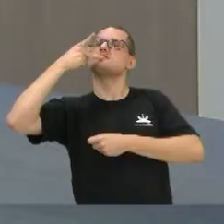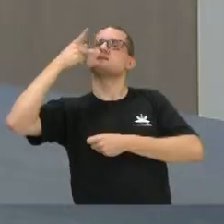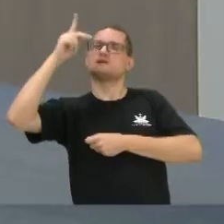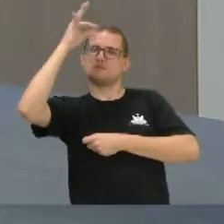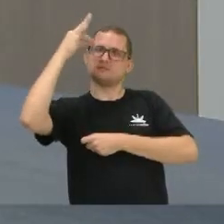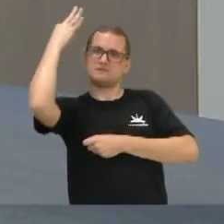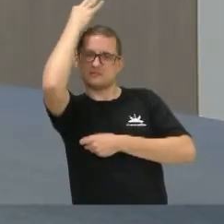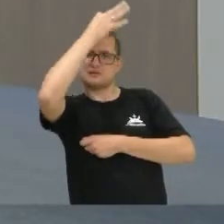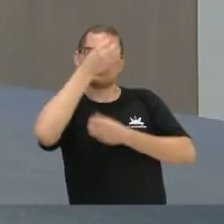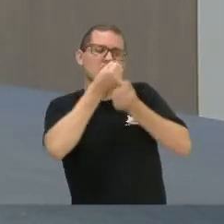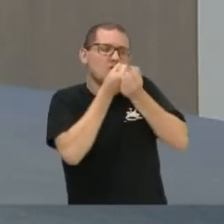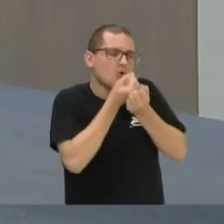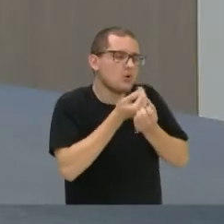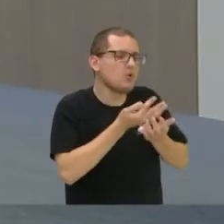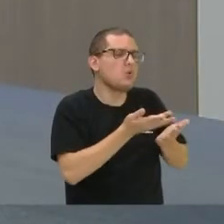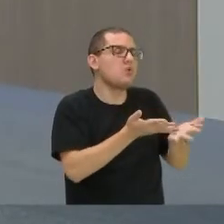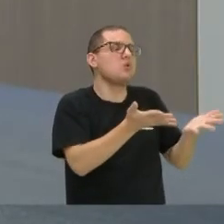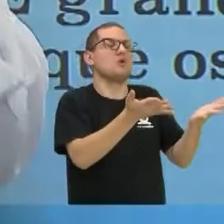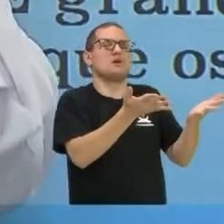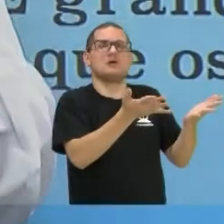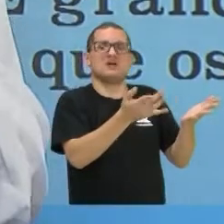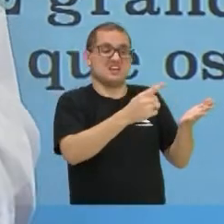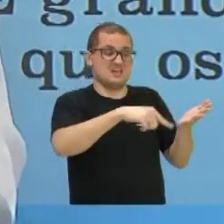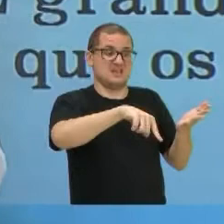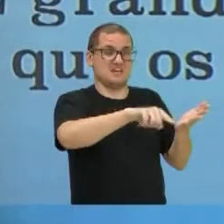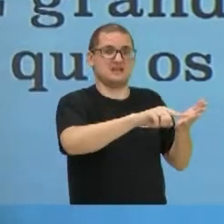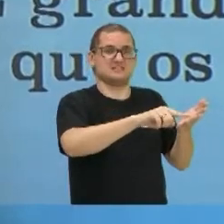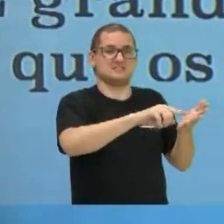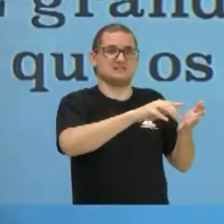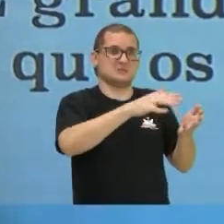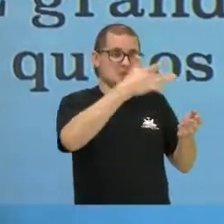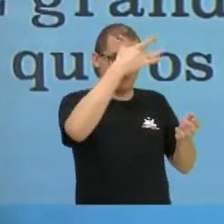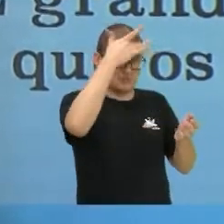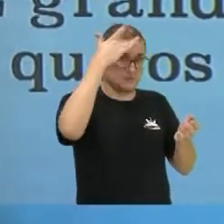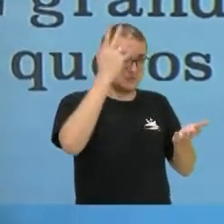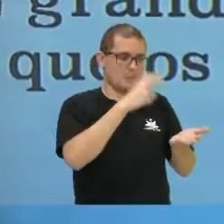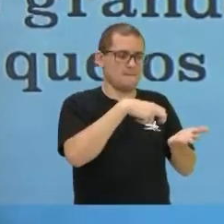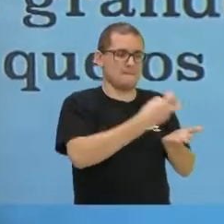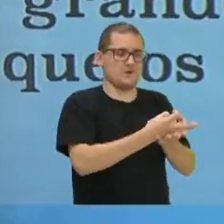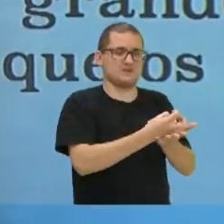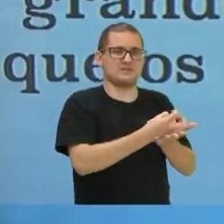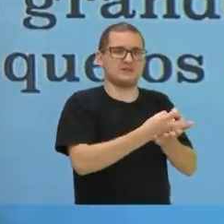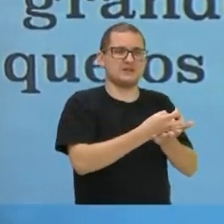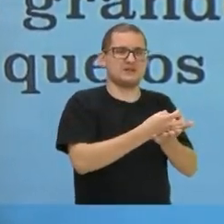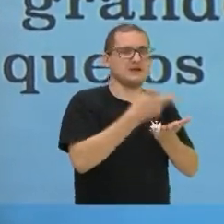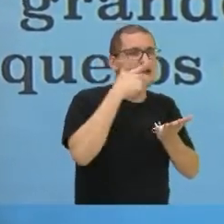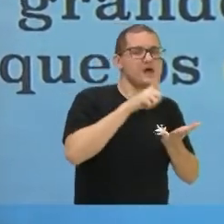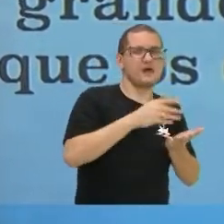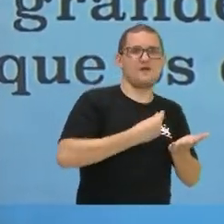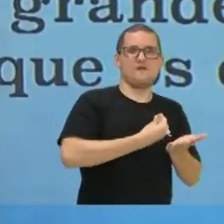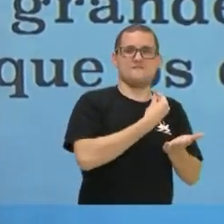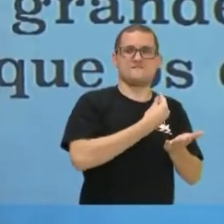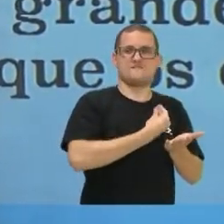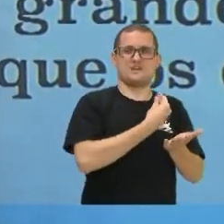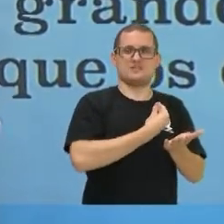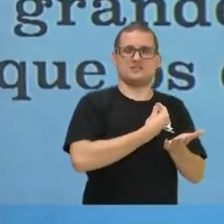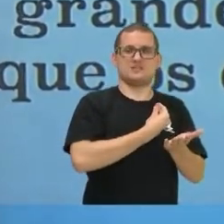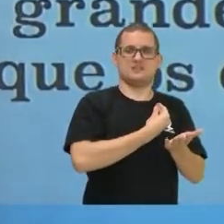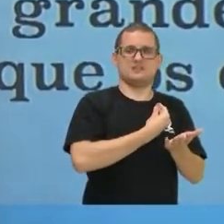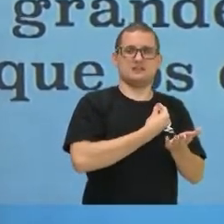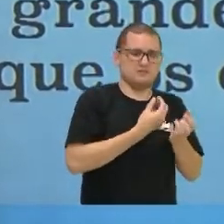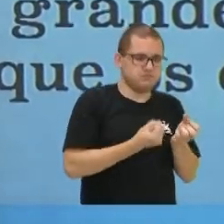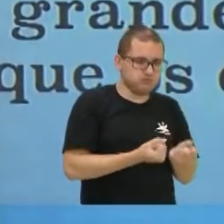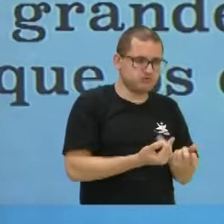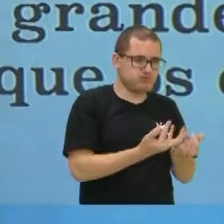e ele oferece e este sócios começaram a receber vida carne tornaram-se um povo